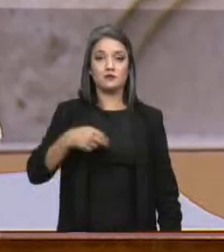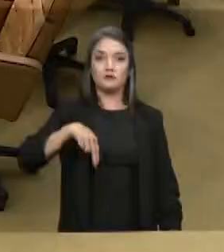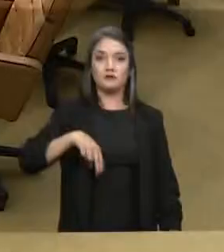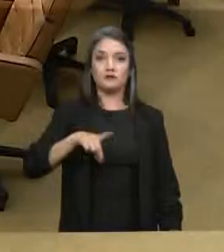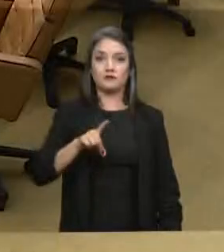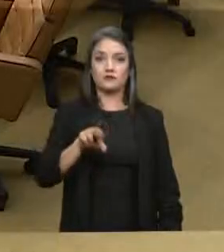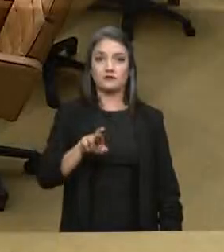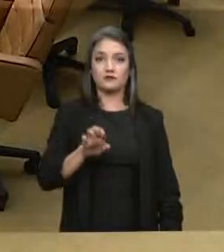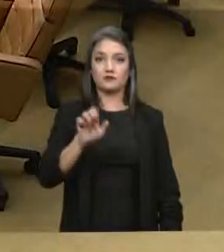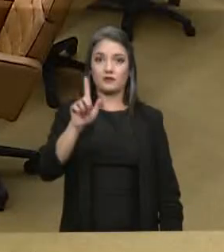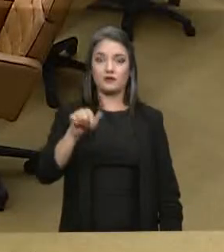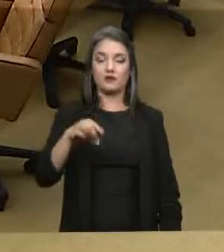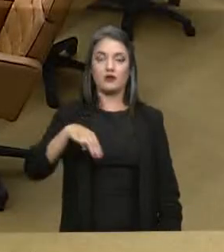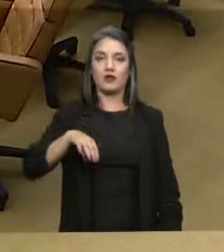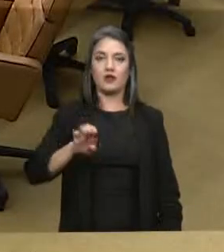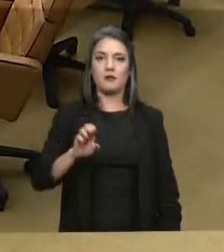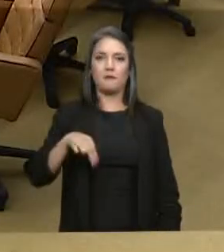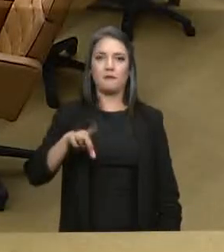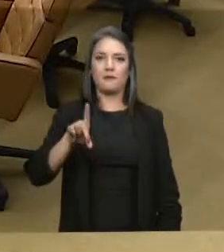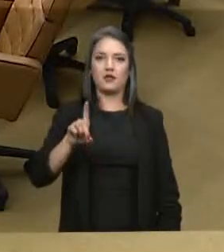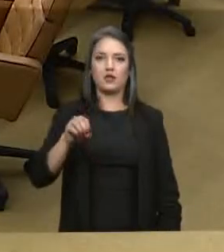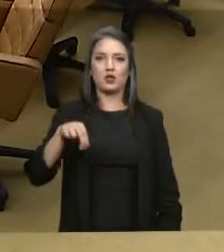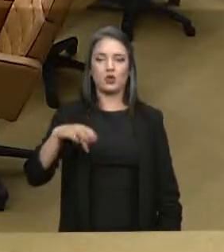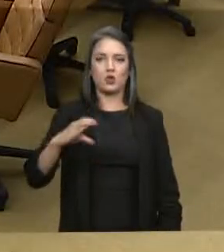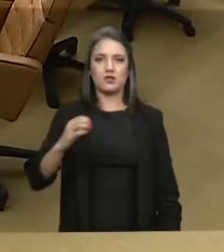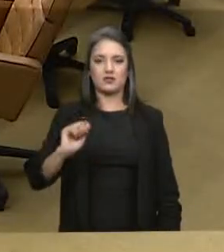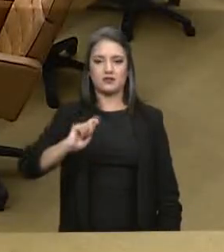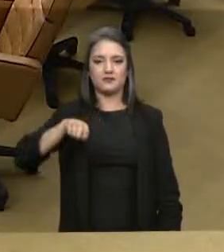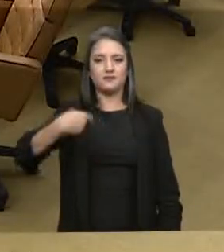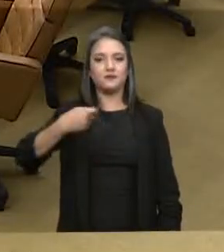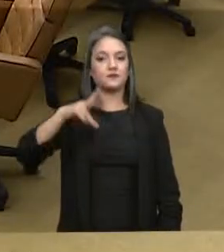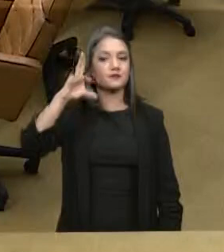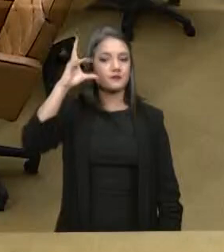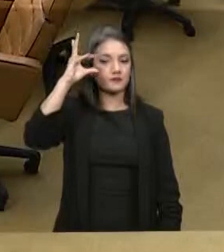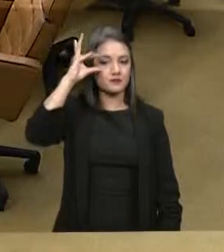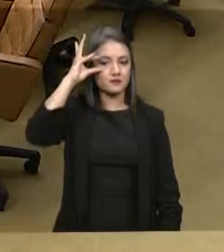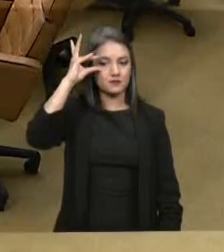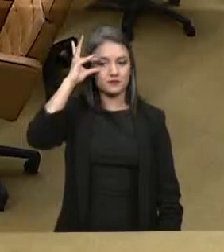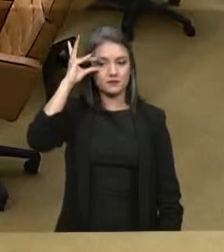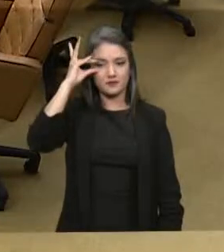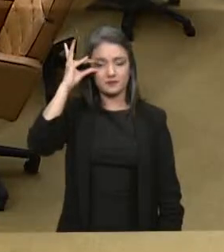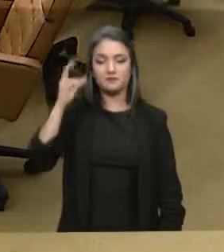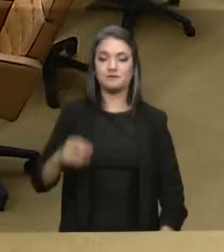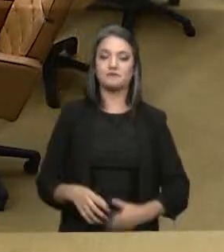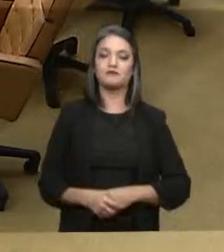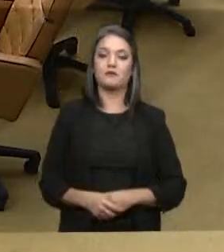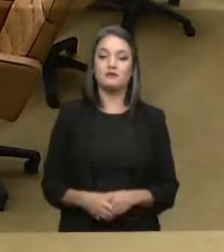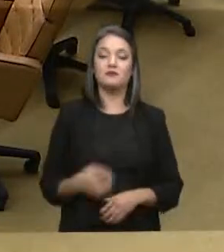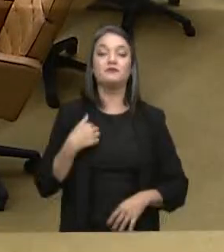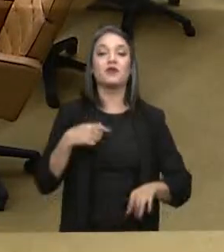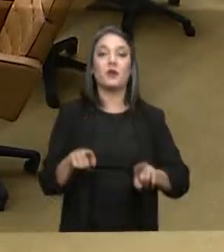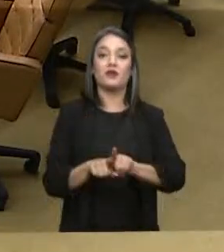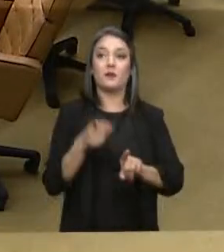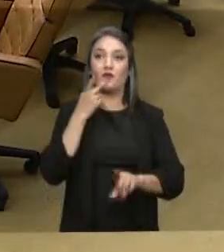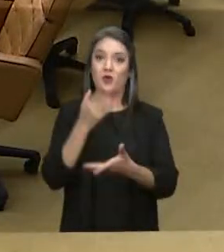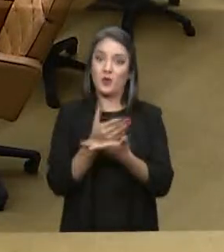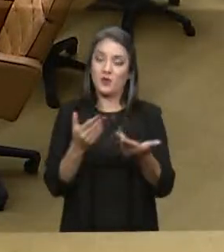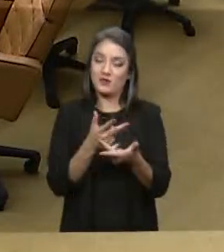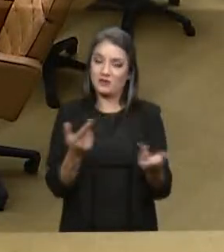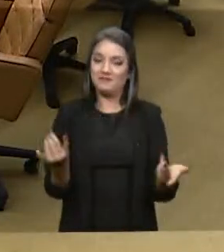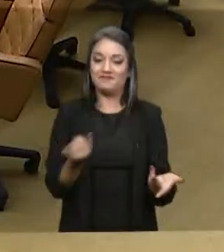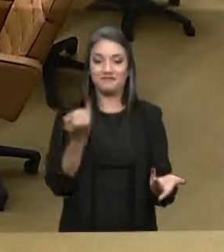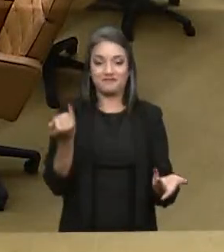não poderia deixar e me furtar também de fazer alguns registros que considero relevantes primeiro